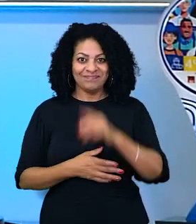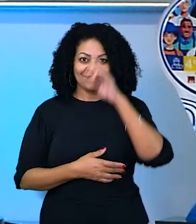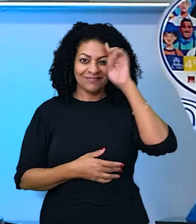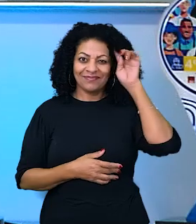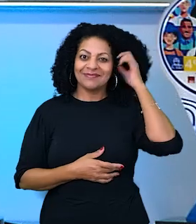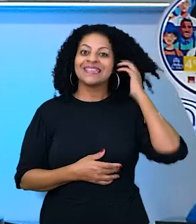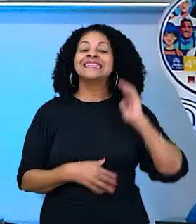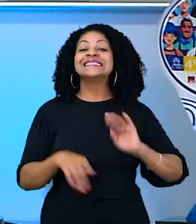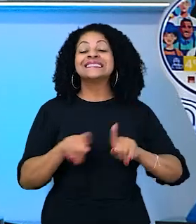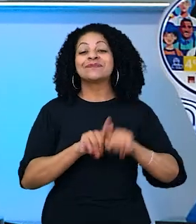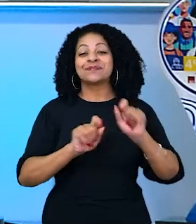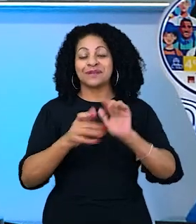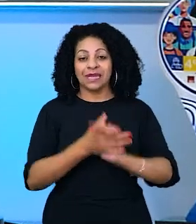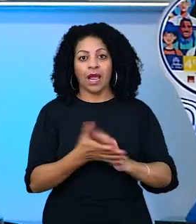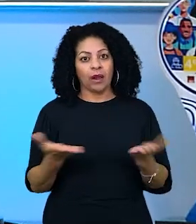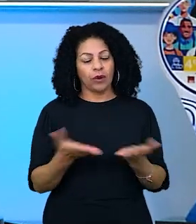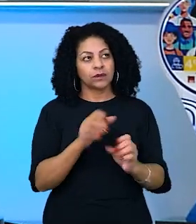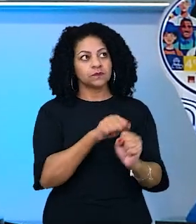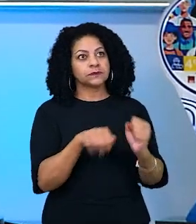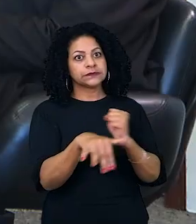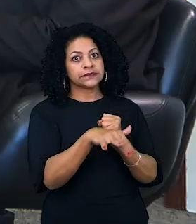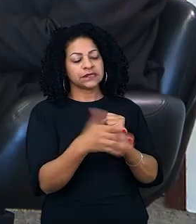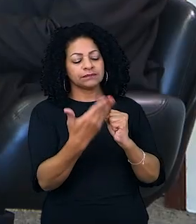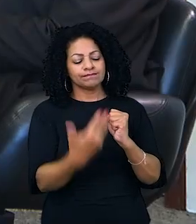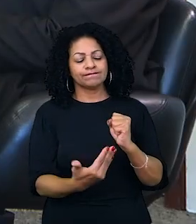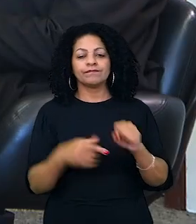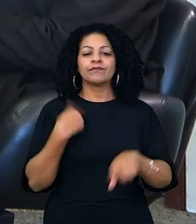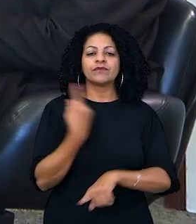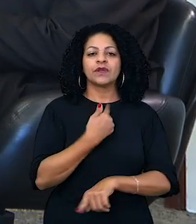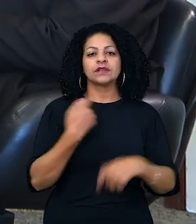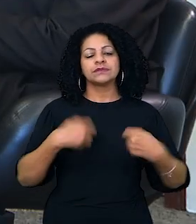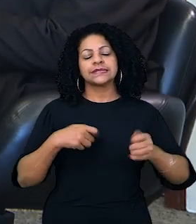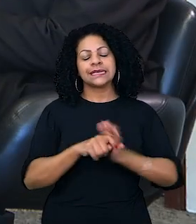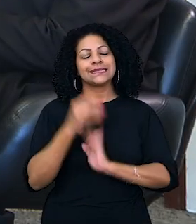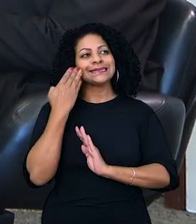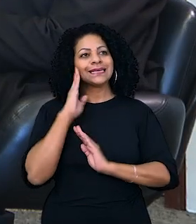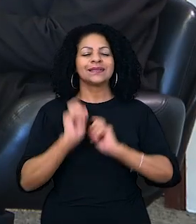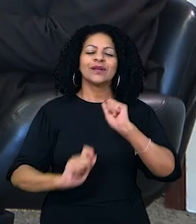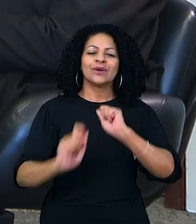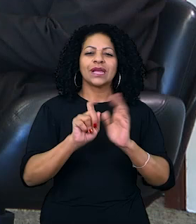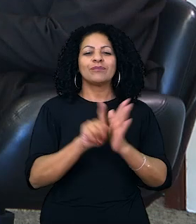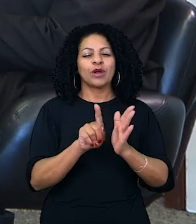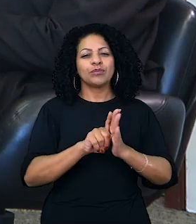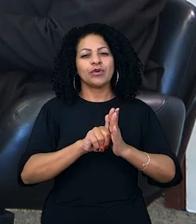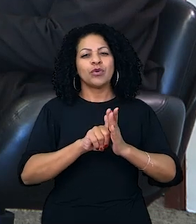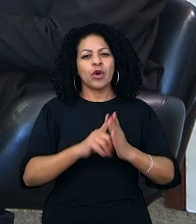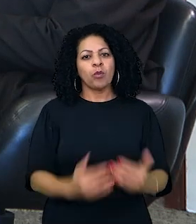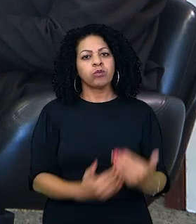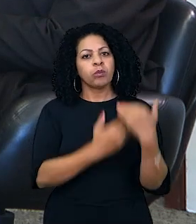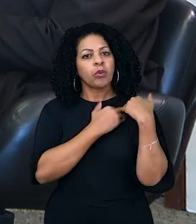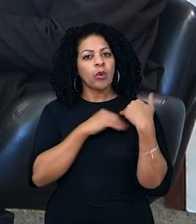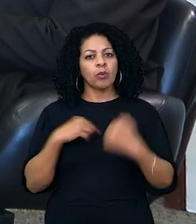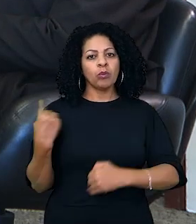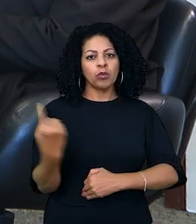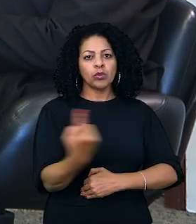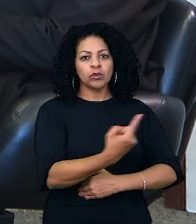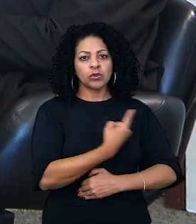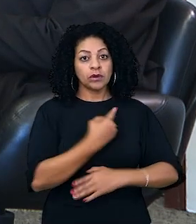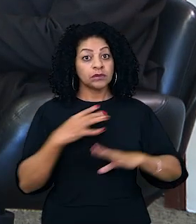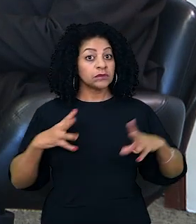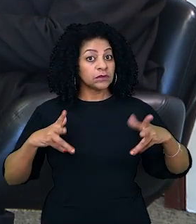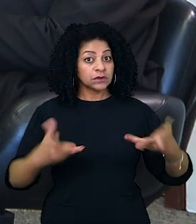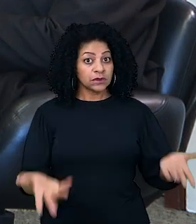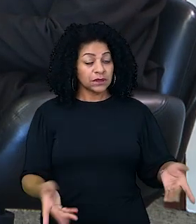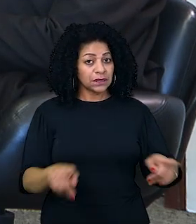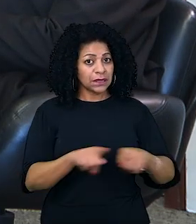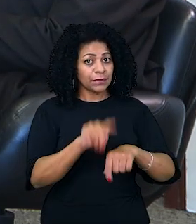nisso. Passamos agora para a sociedade. A gente precisa compreender que saúde e segurança é obrigação de todos. E